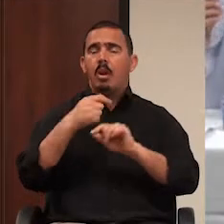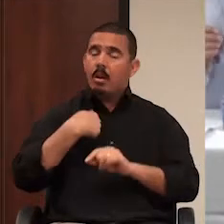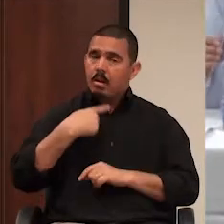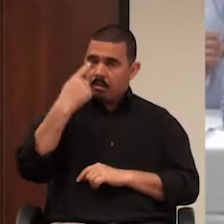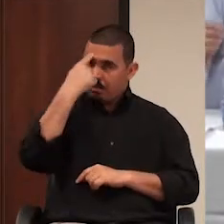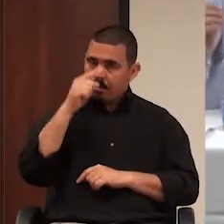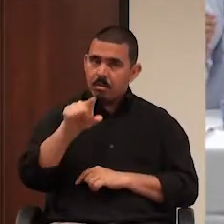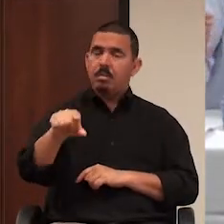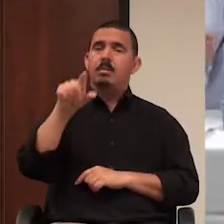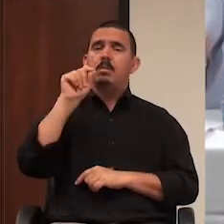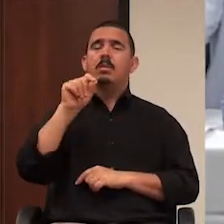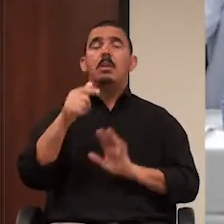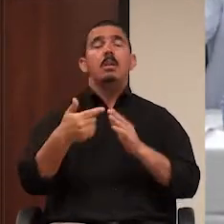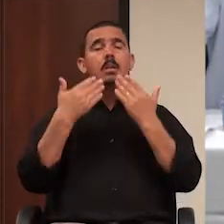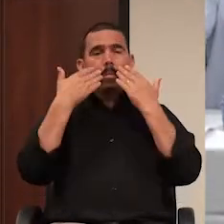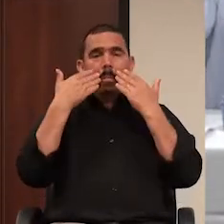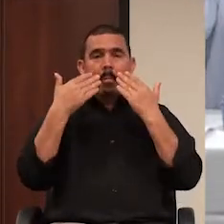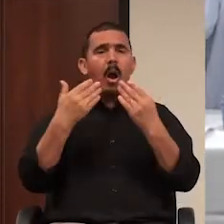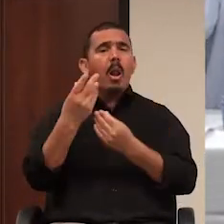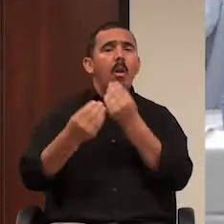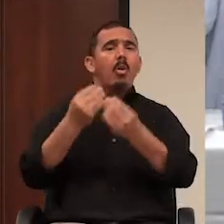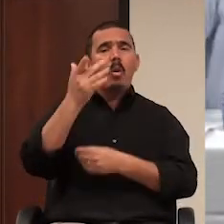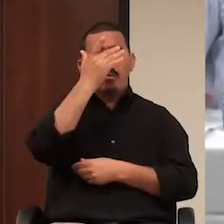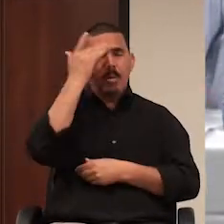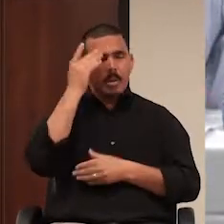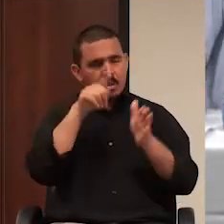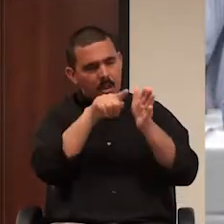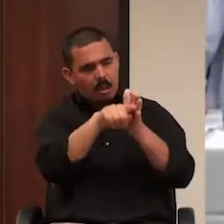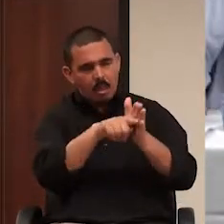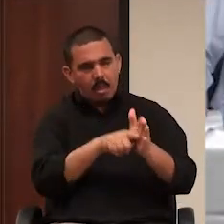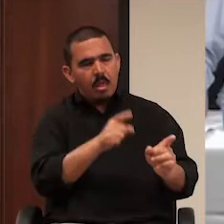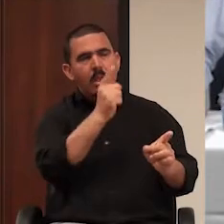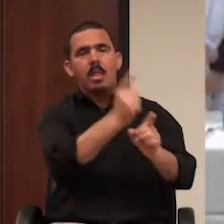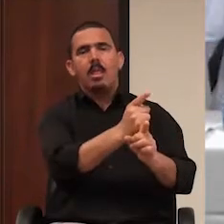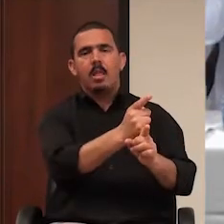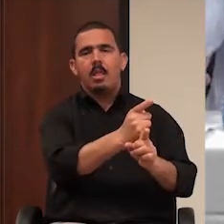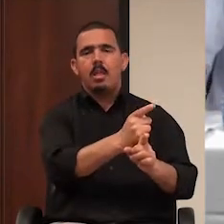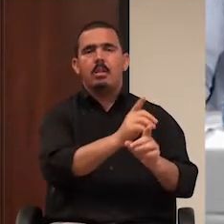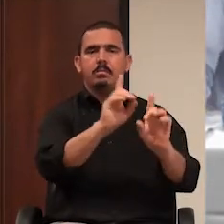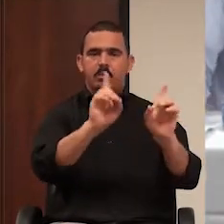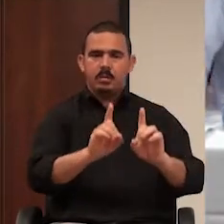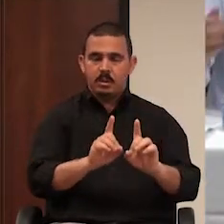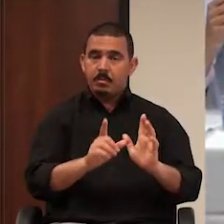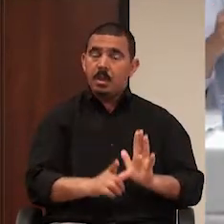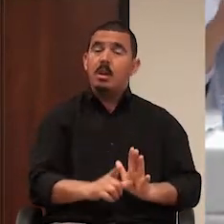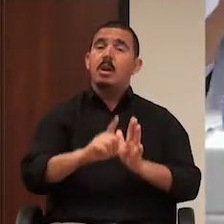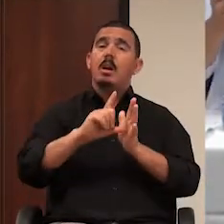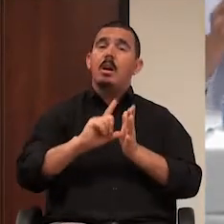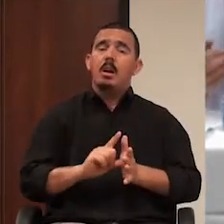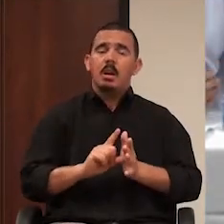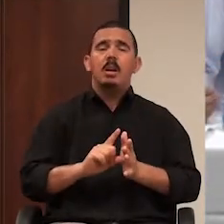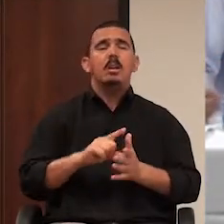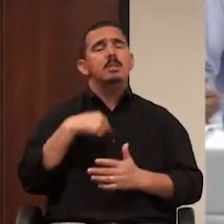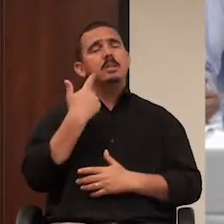revela da melhor forma possível o drama da pessoa interditada. Antes da nomeação, antes dessas alterações, qual